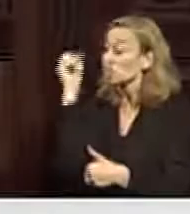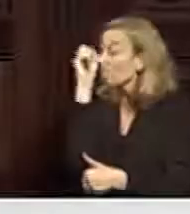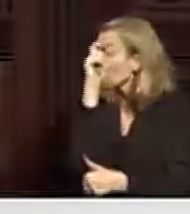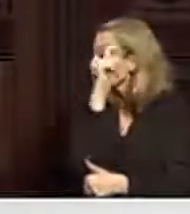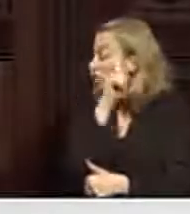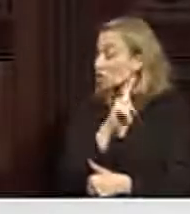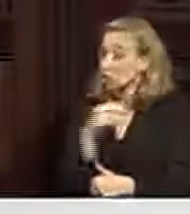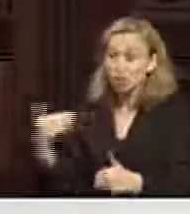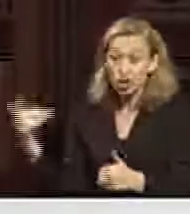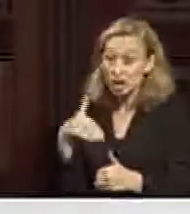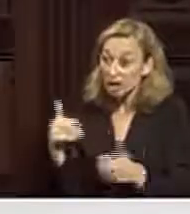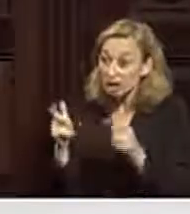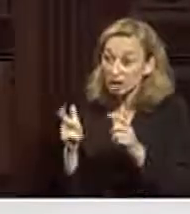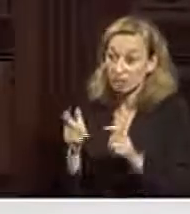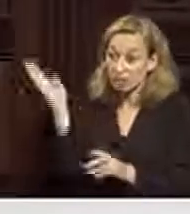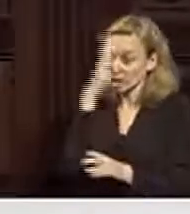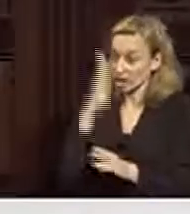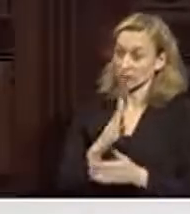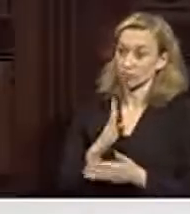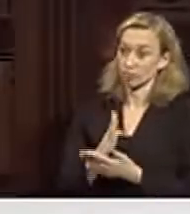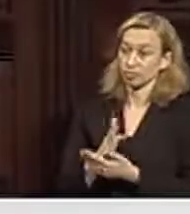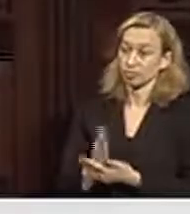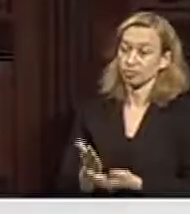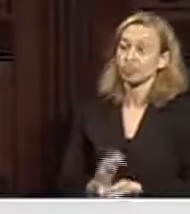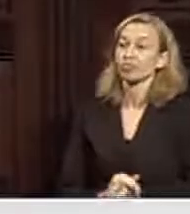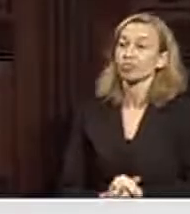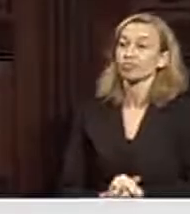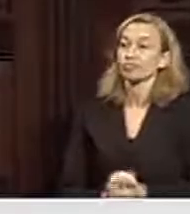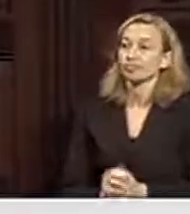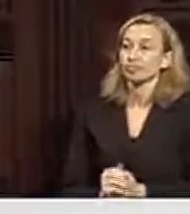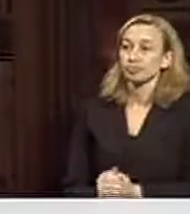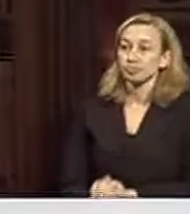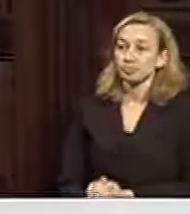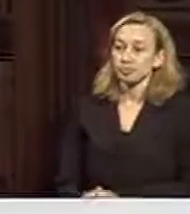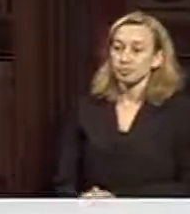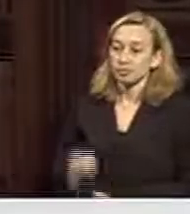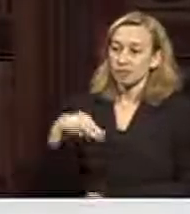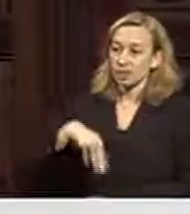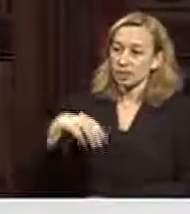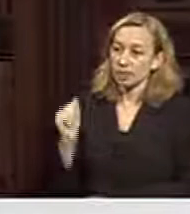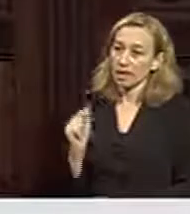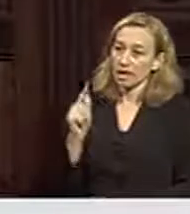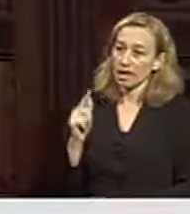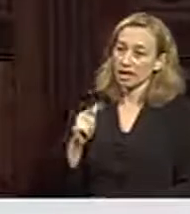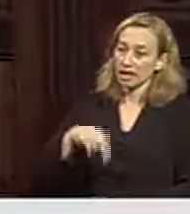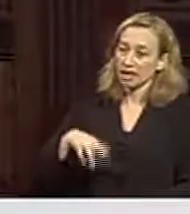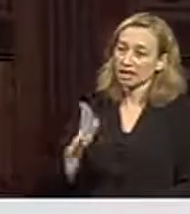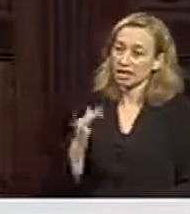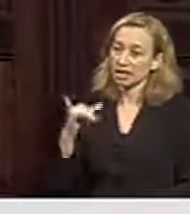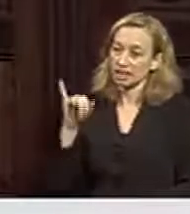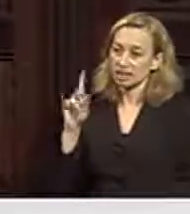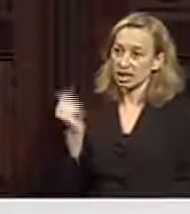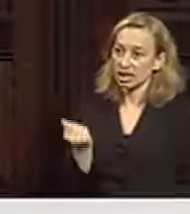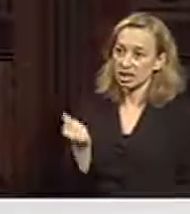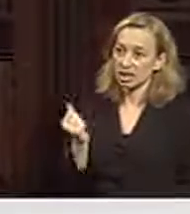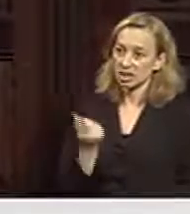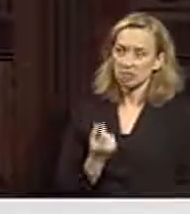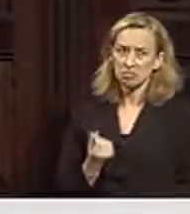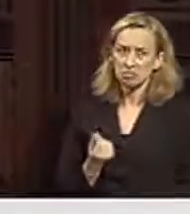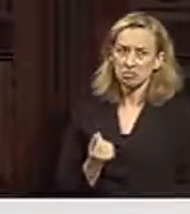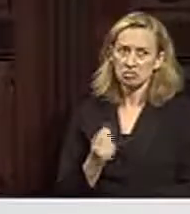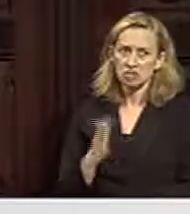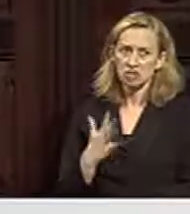é absolutamente cruel. Uma máquina dessas custa em torno